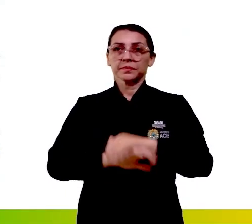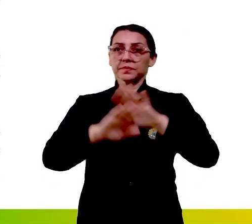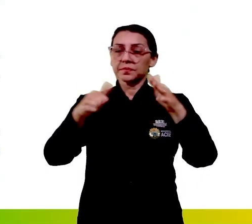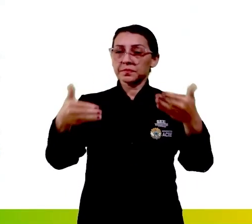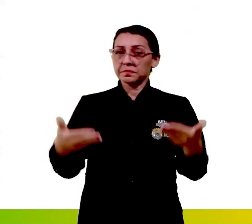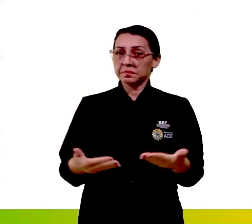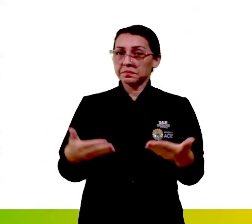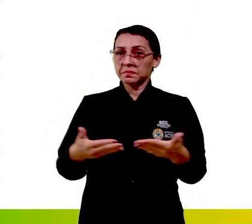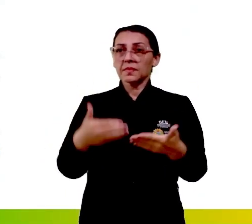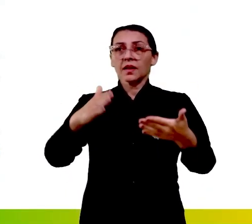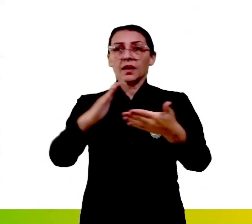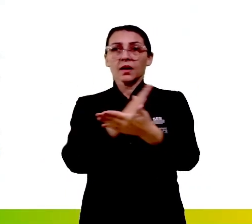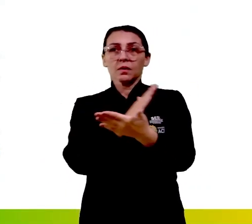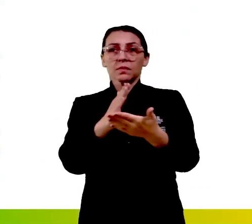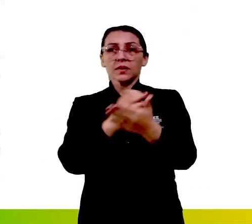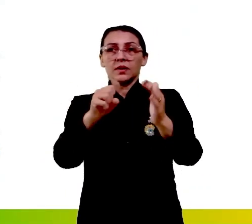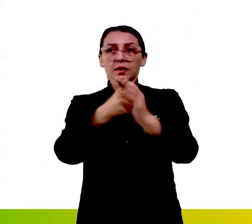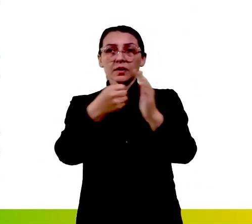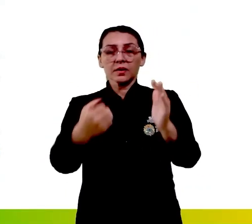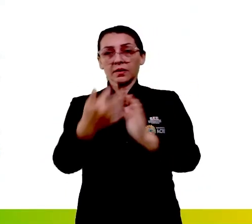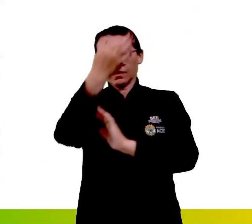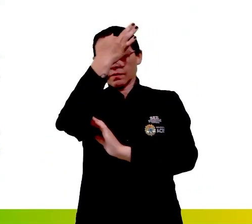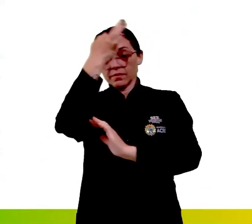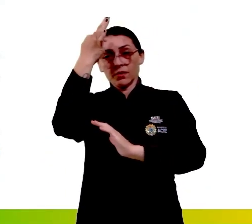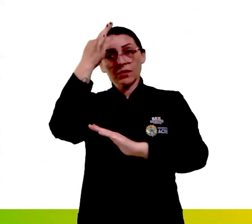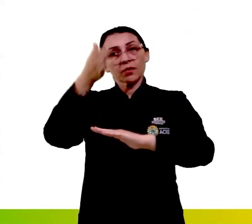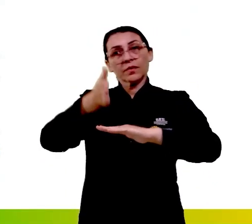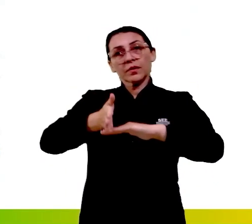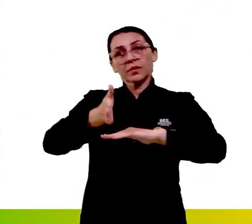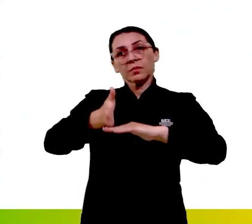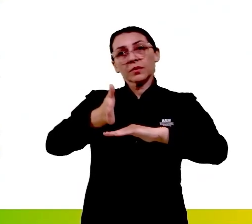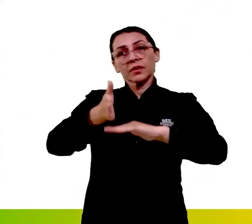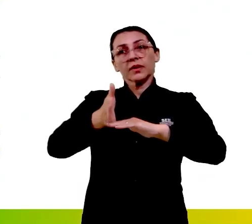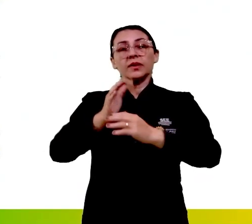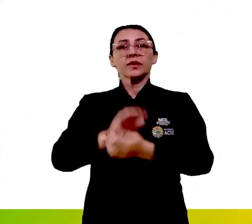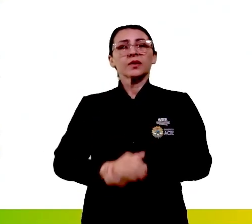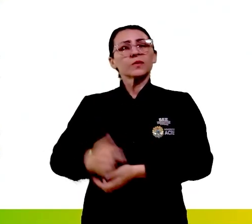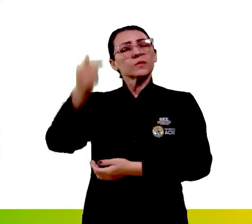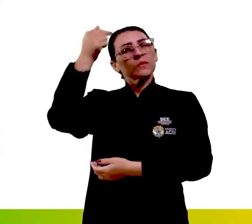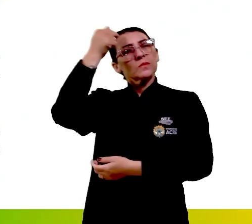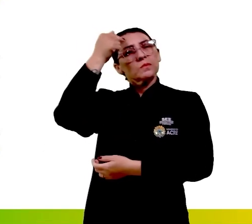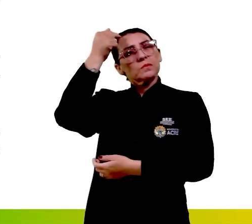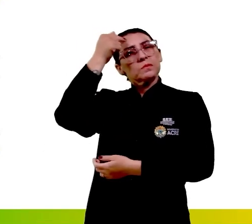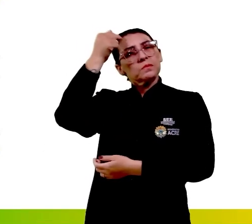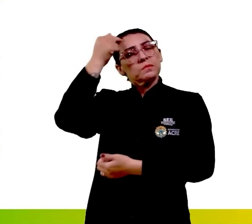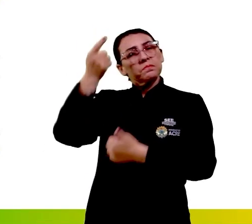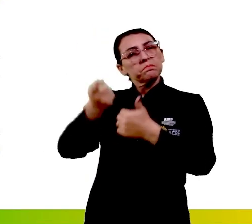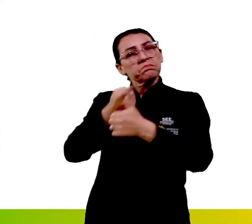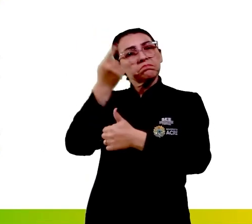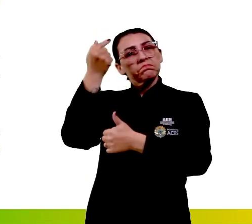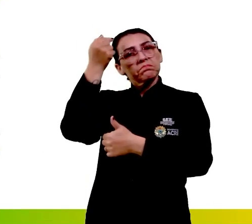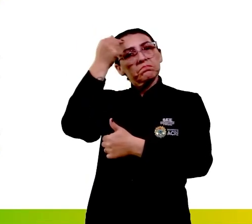Agora, algumas características da filosofia moderna são, primeiro,